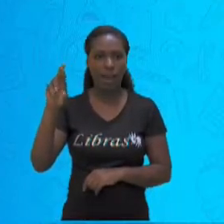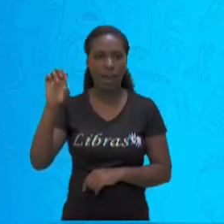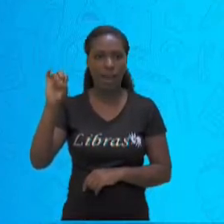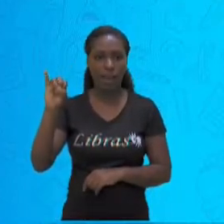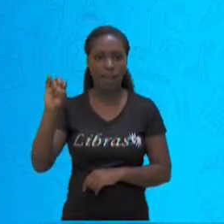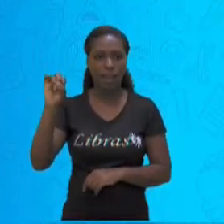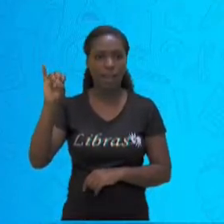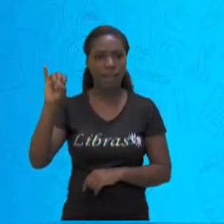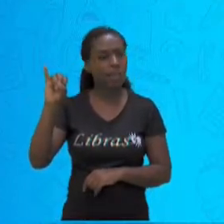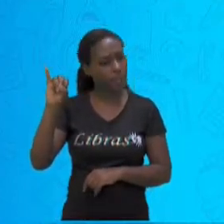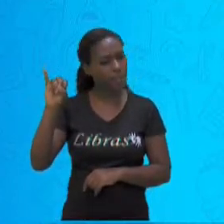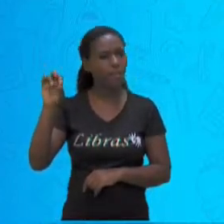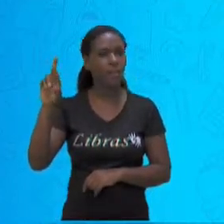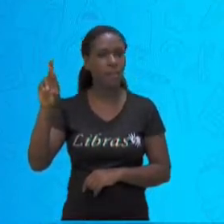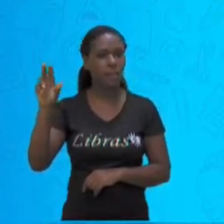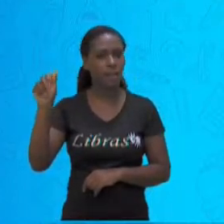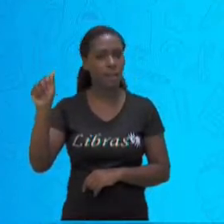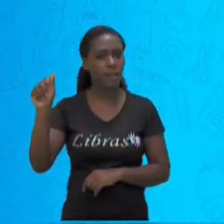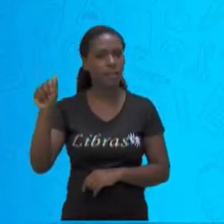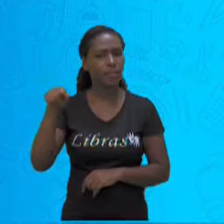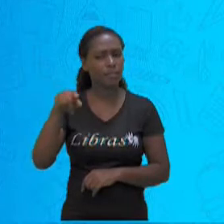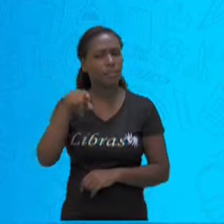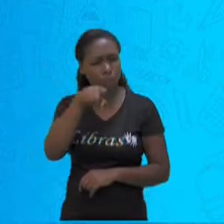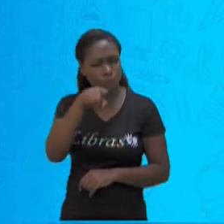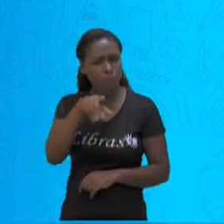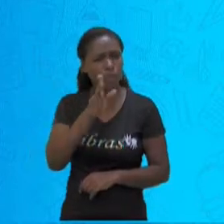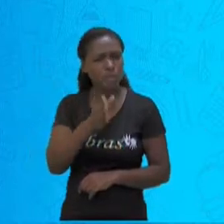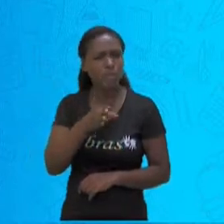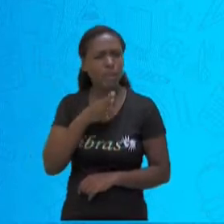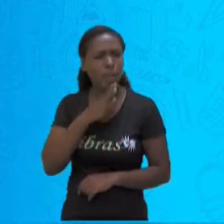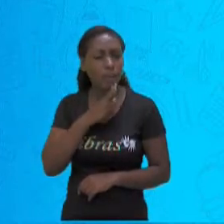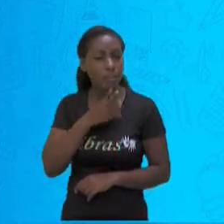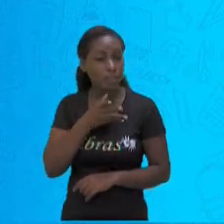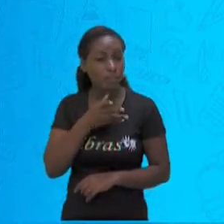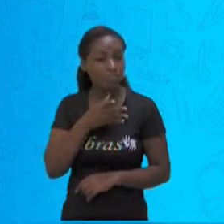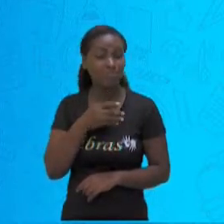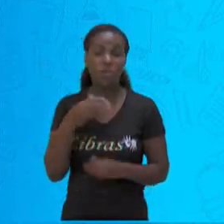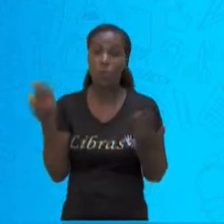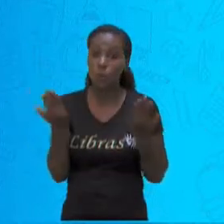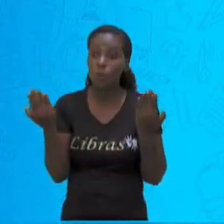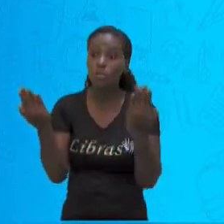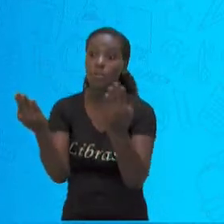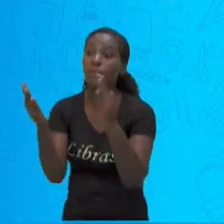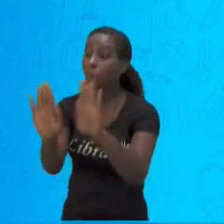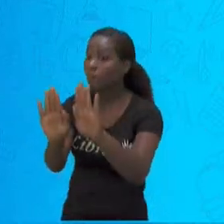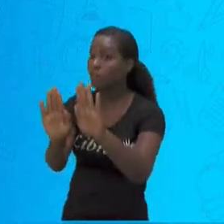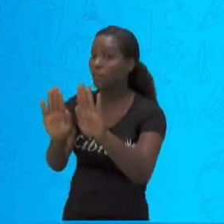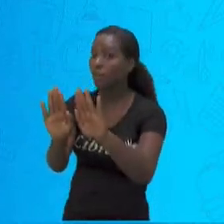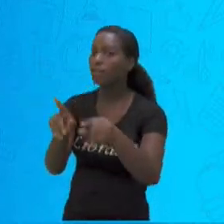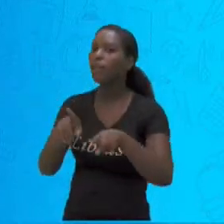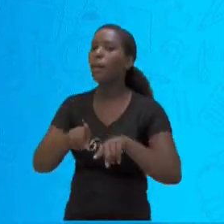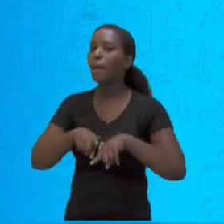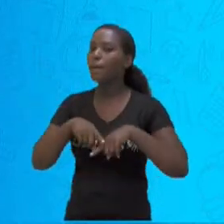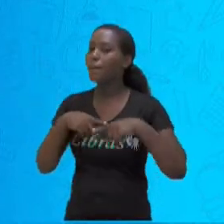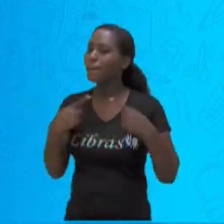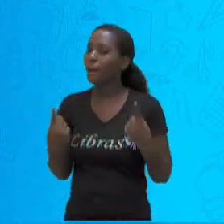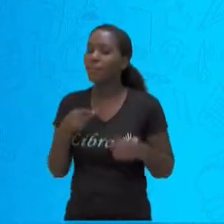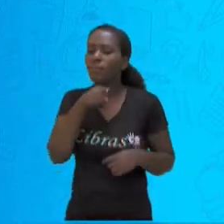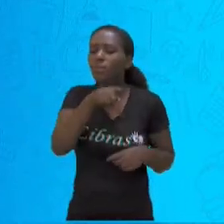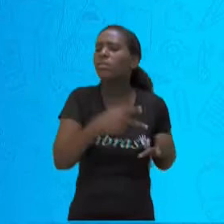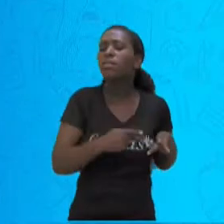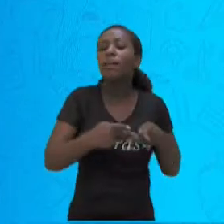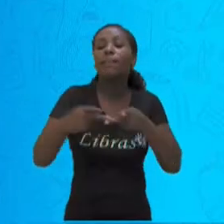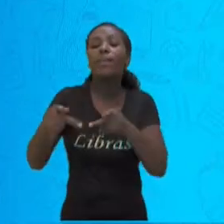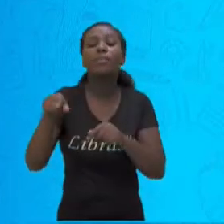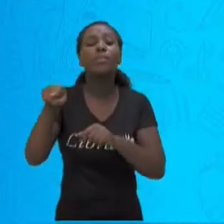Quantos já foram conhecer? Eu sei que hoje está fechada, mas quantos, tendo